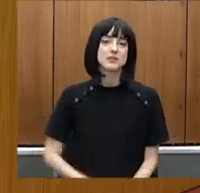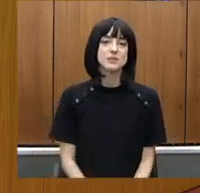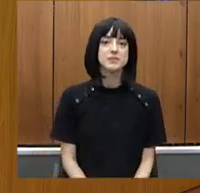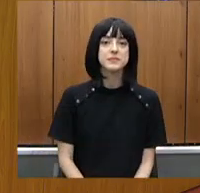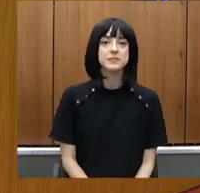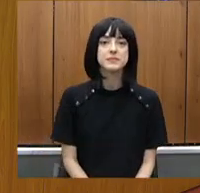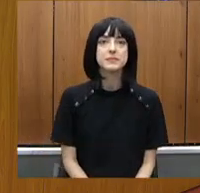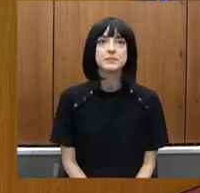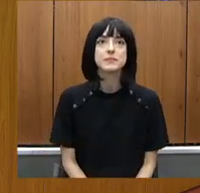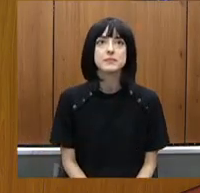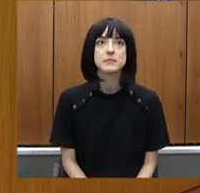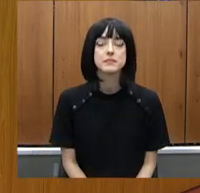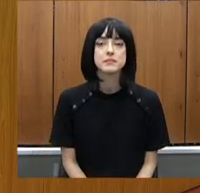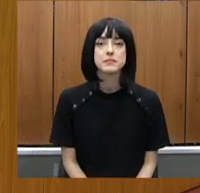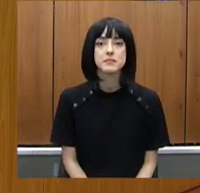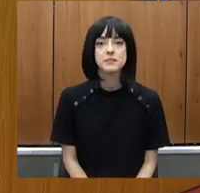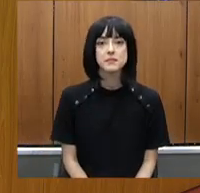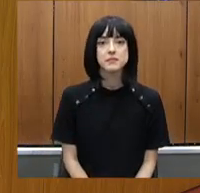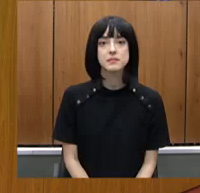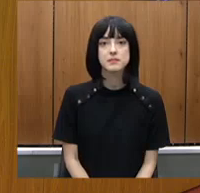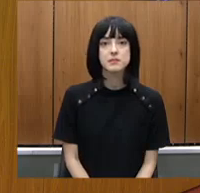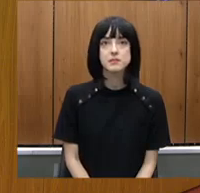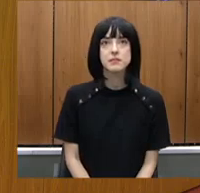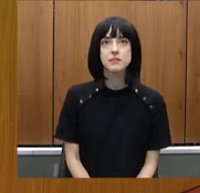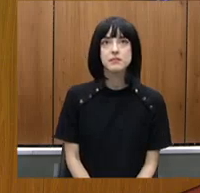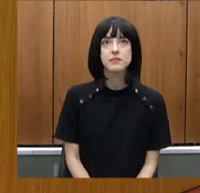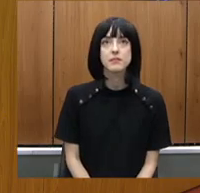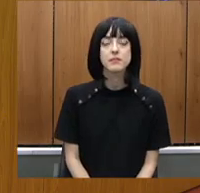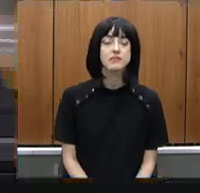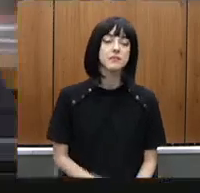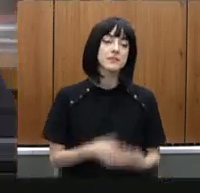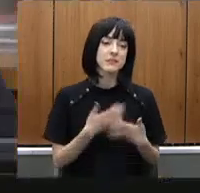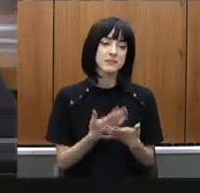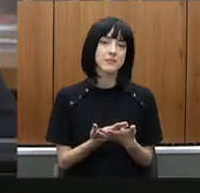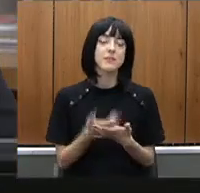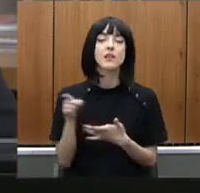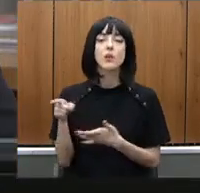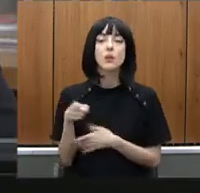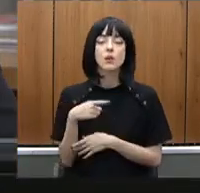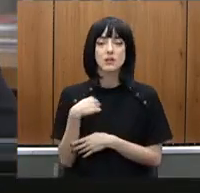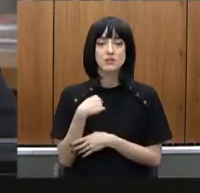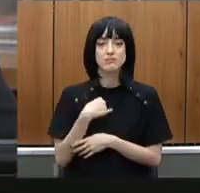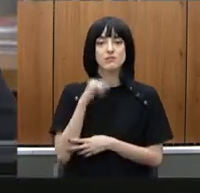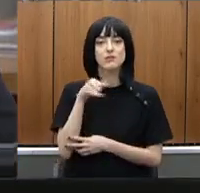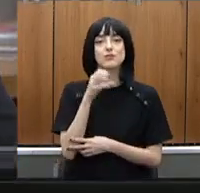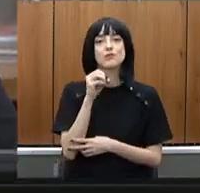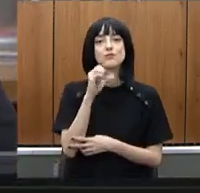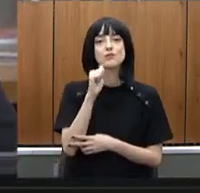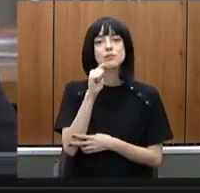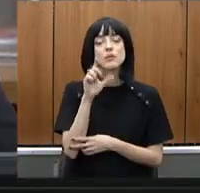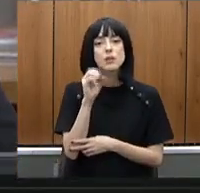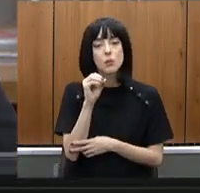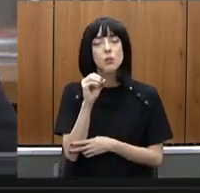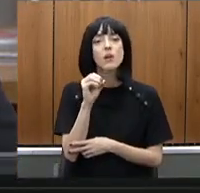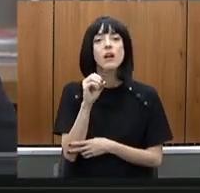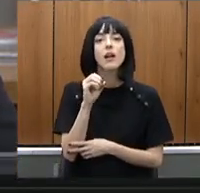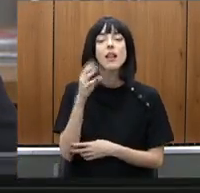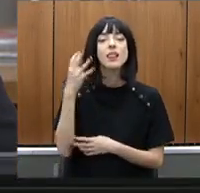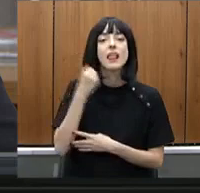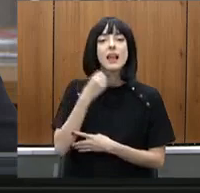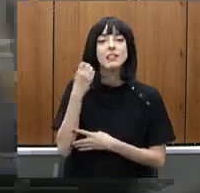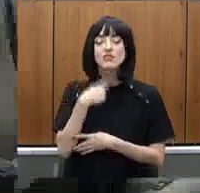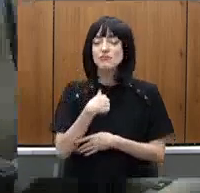eu vejo pela expressão deles né como que a nossa polícia é querida eles estão ali querendo participar